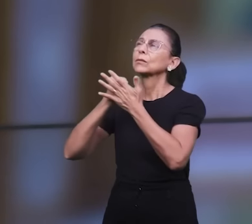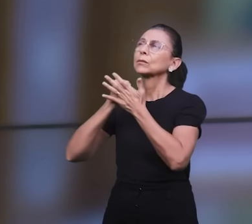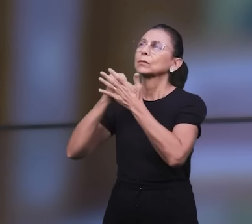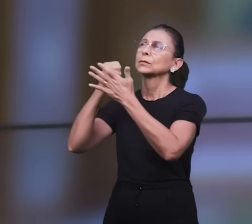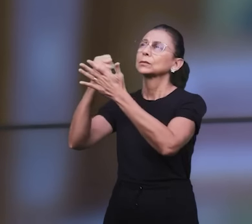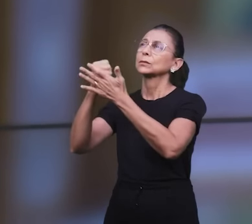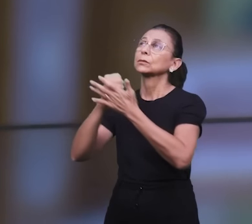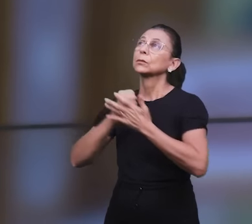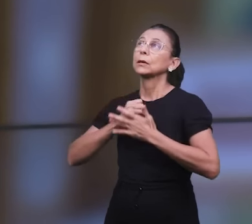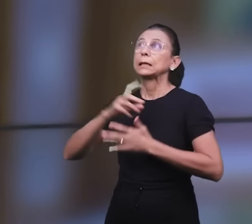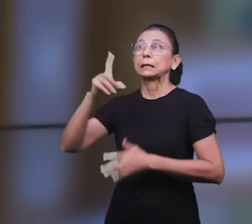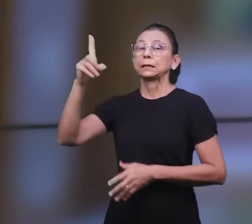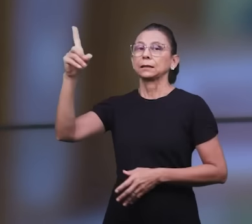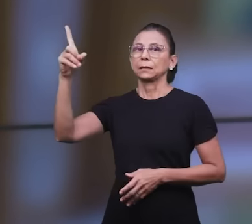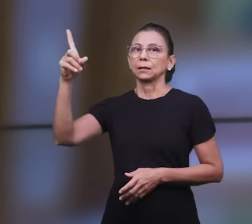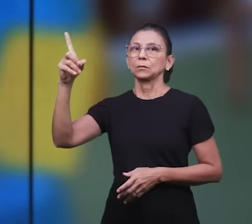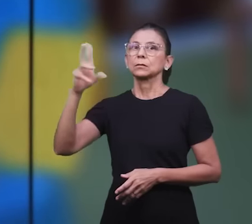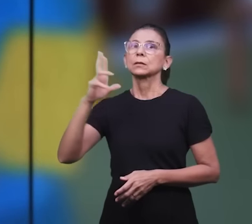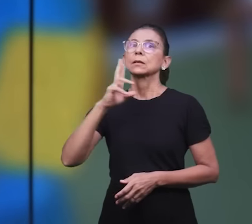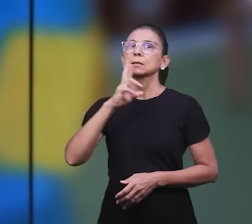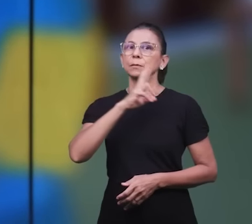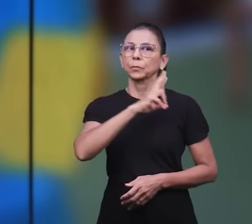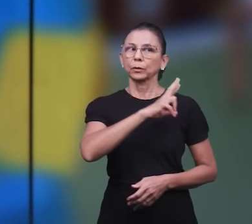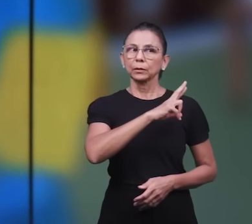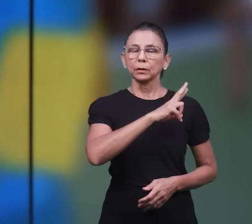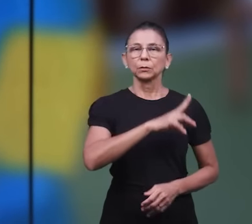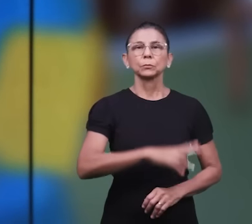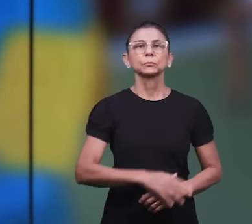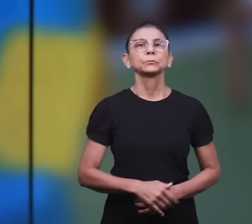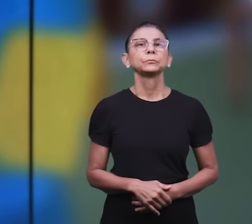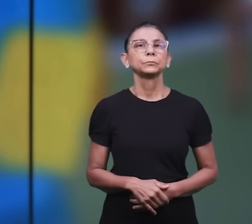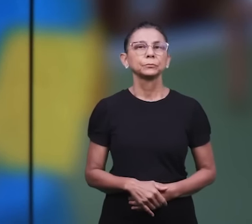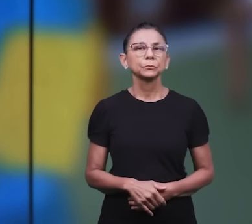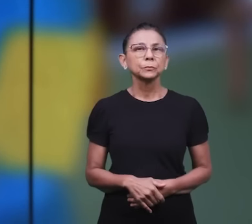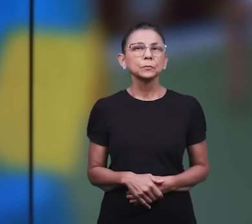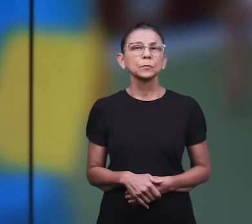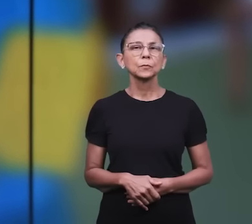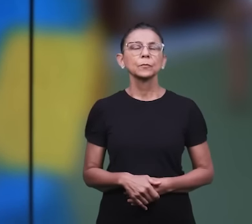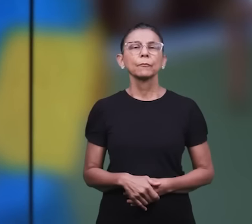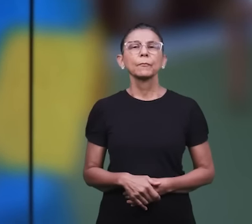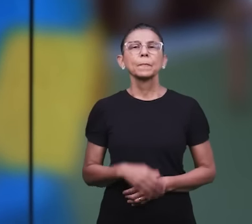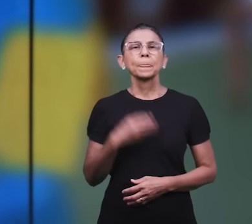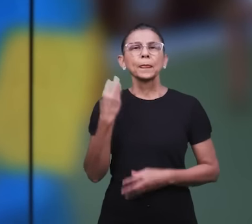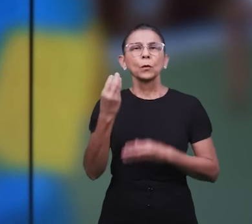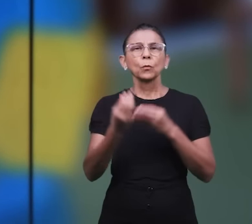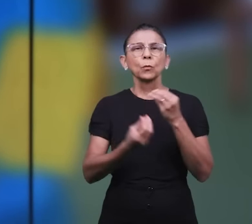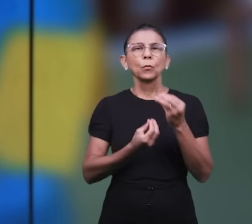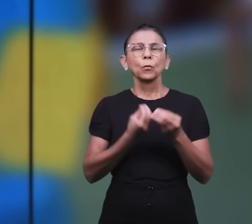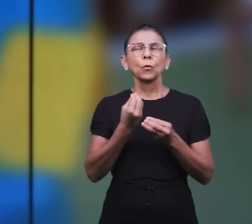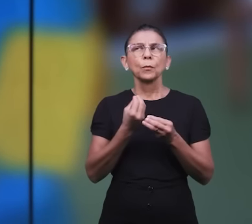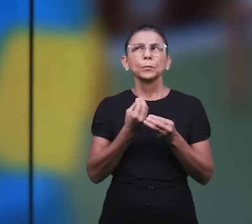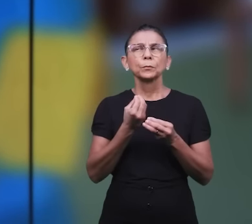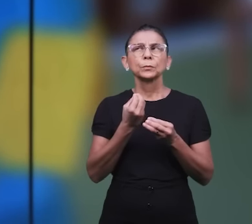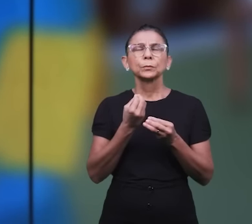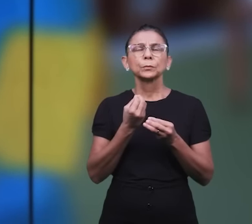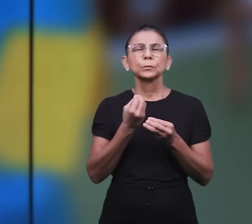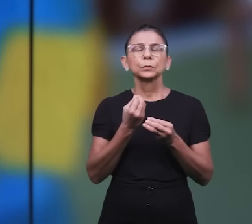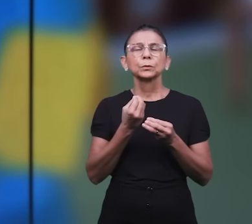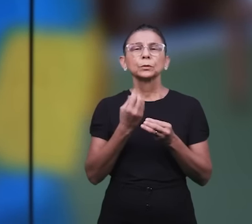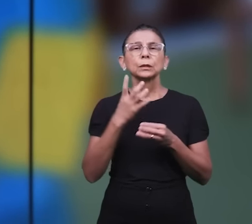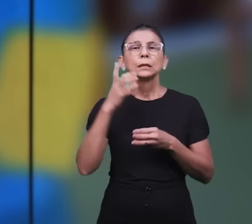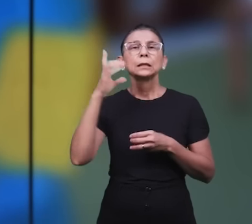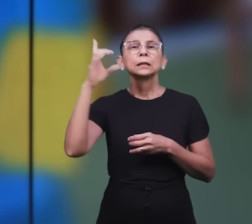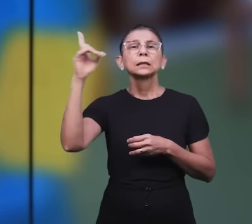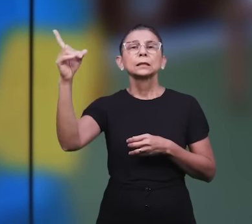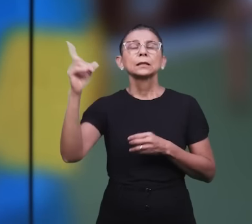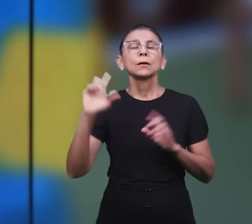ouviu a oração do seu povo olhem como o senhor agiu ele escolheu um homem para libertar o seu